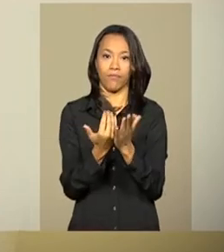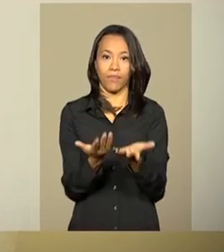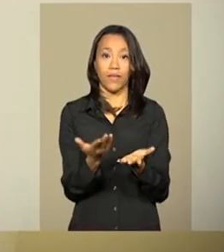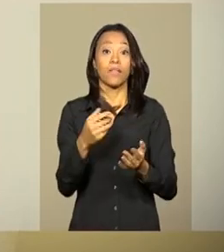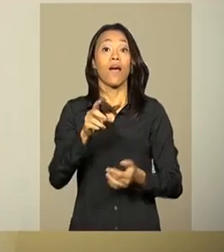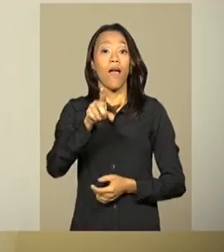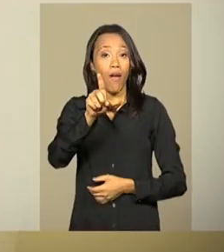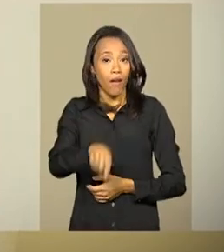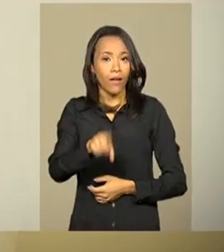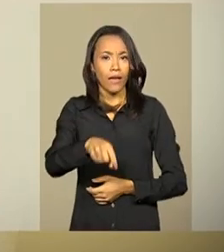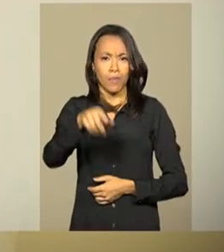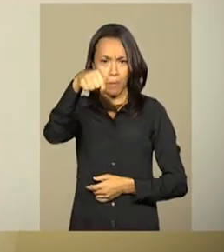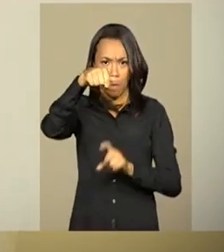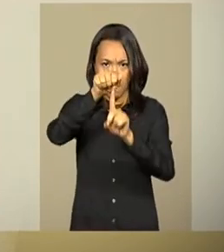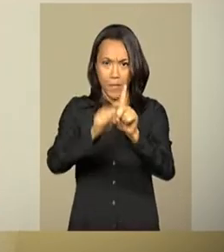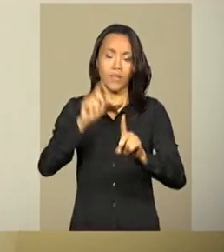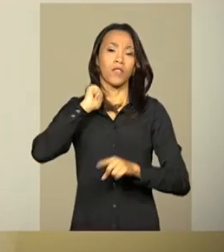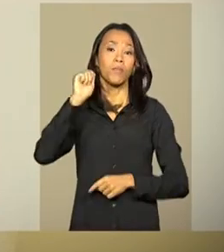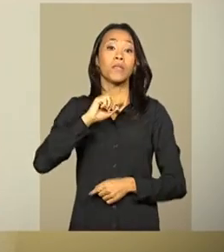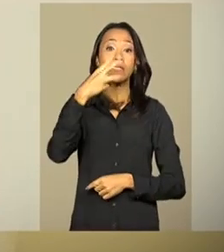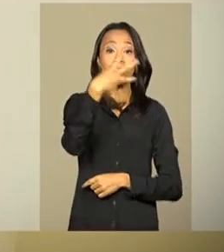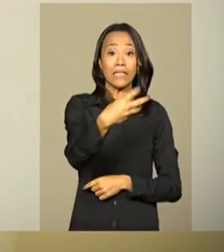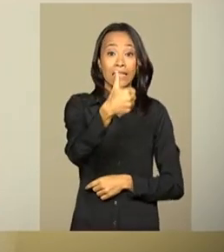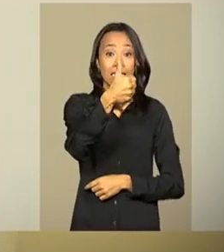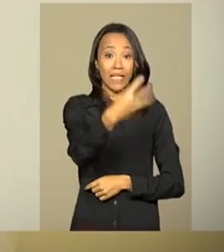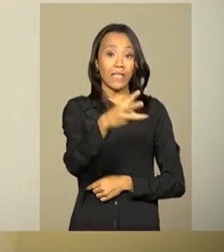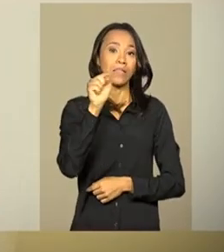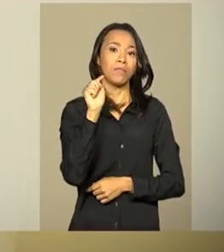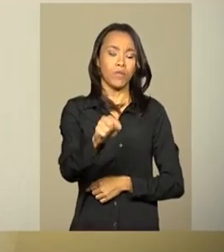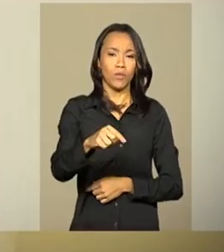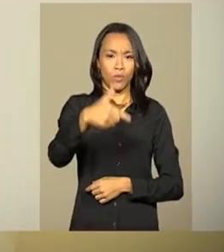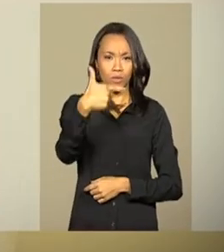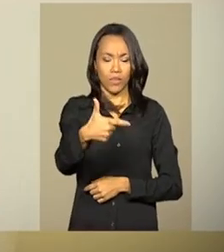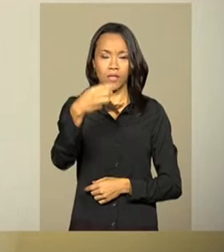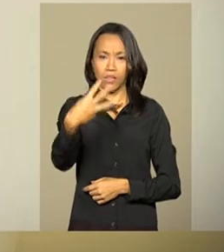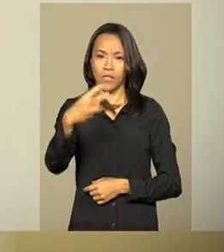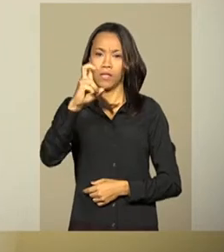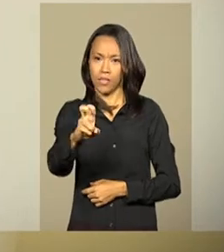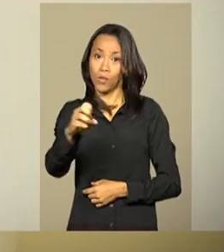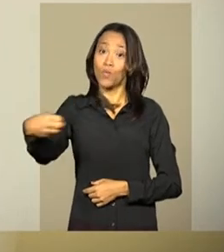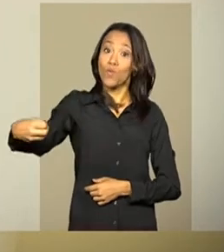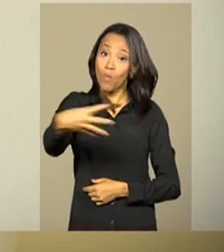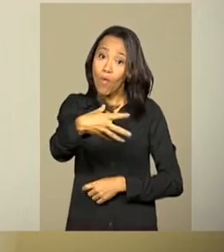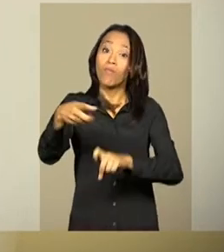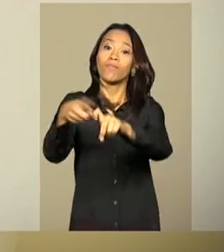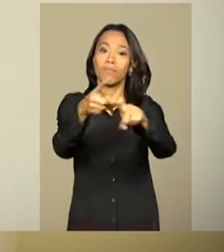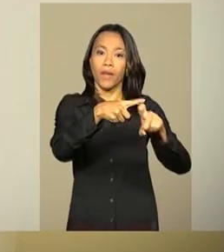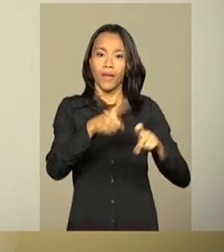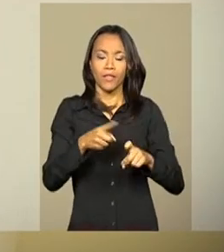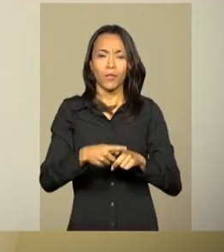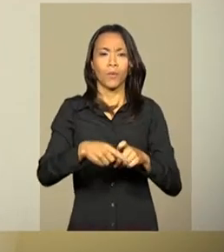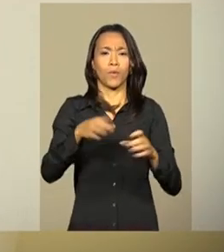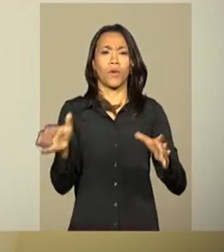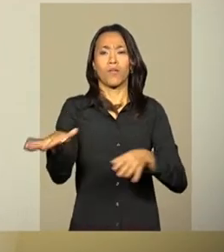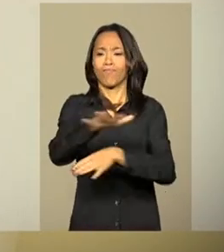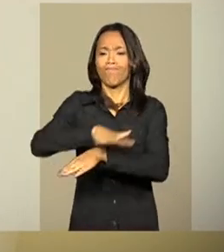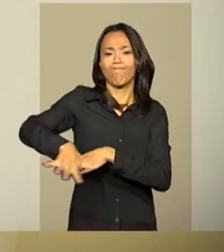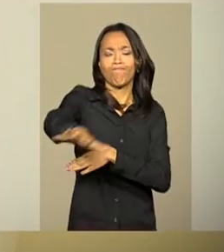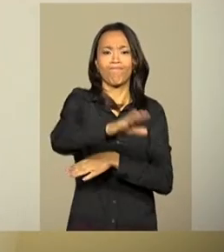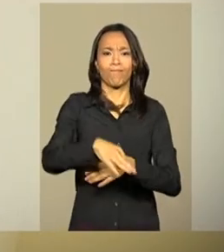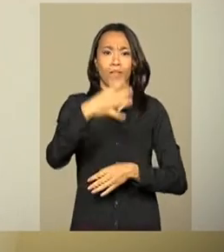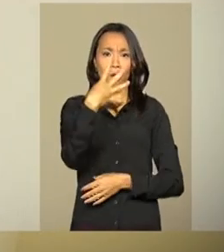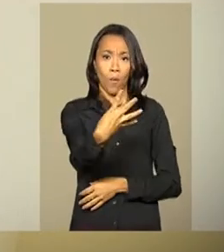serão em abril 13.235 novos médicos cobrindo 440